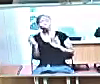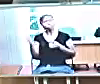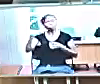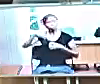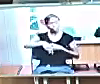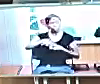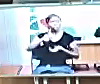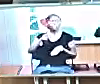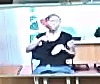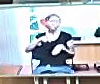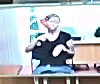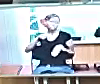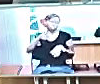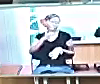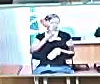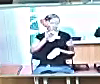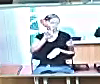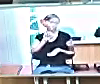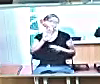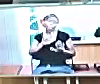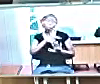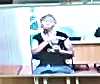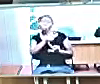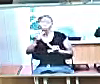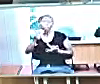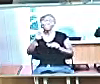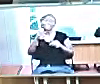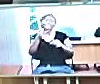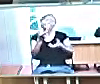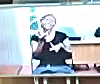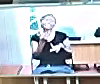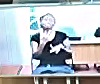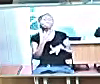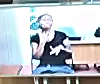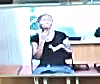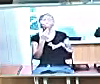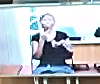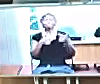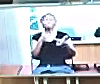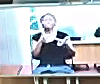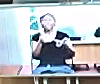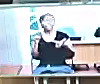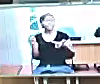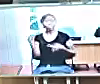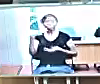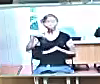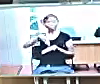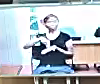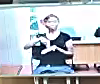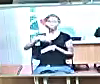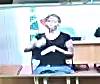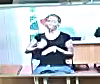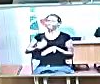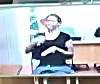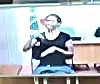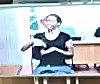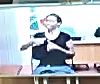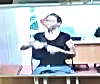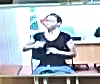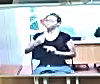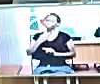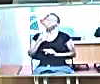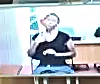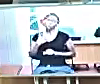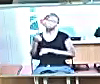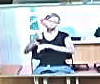de agenda tinha uma outra agenda consequente e ele não pôde ficar aqui e aí eu estou aqui representando a secretaria de planejamento